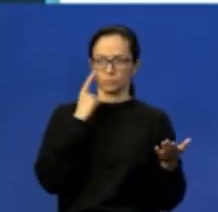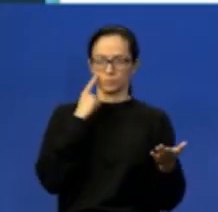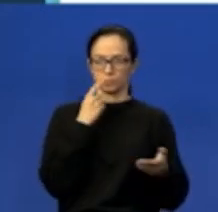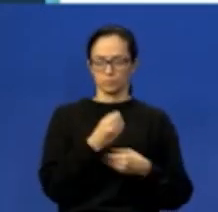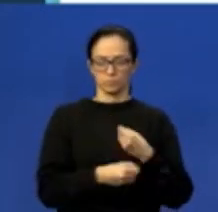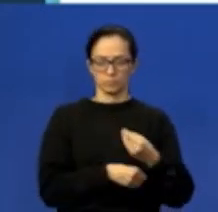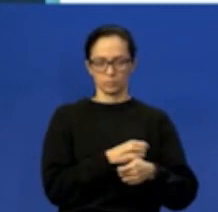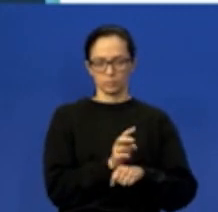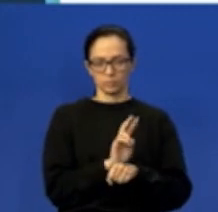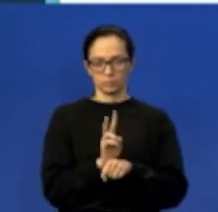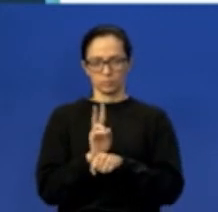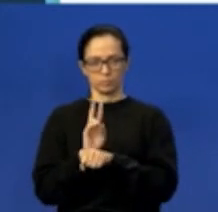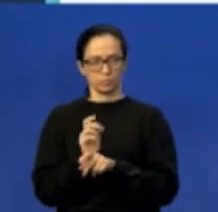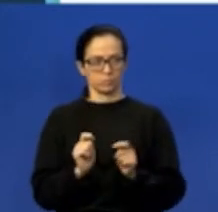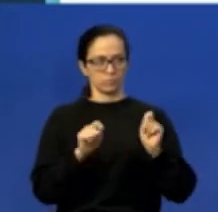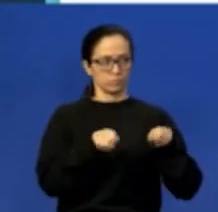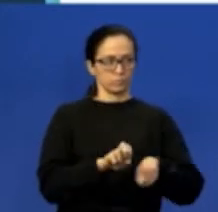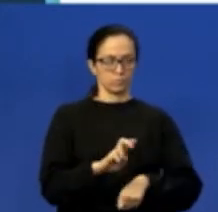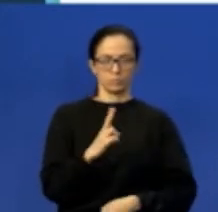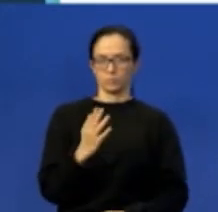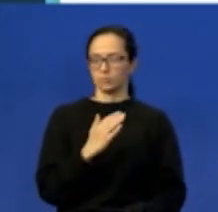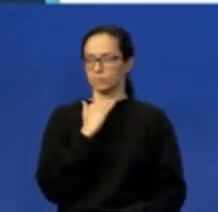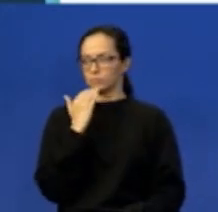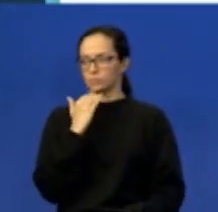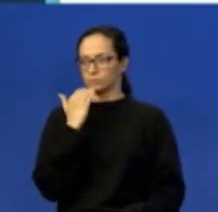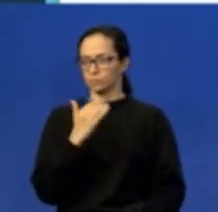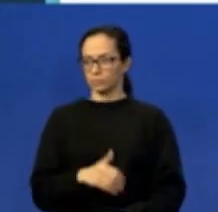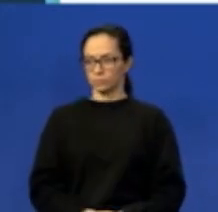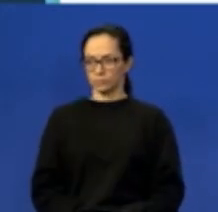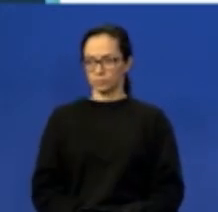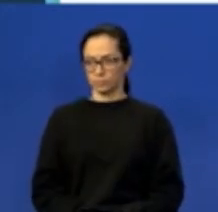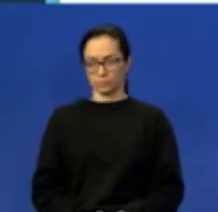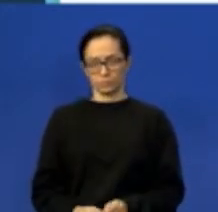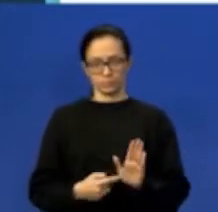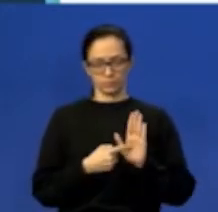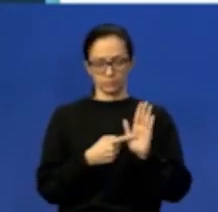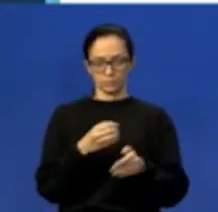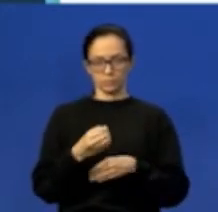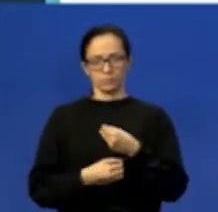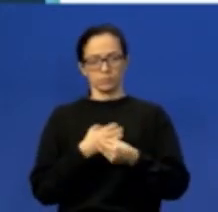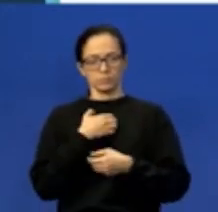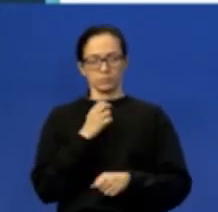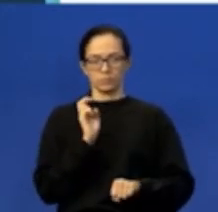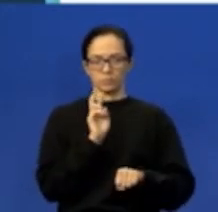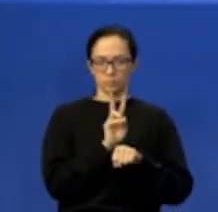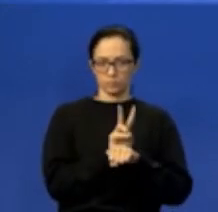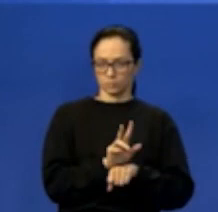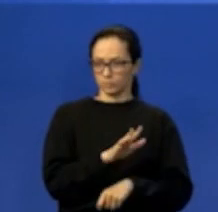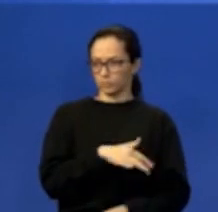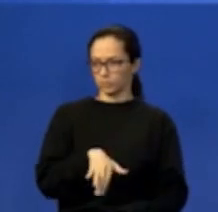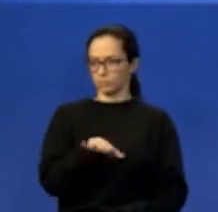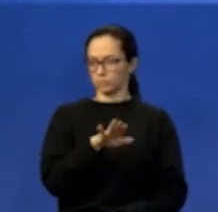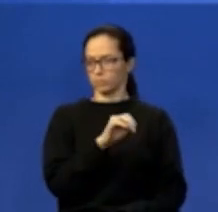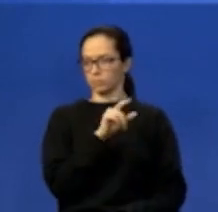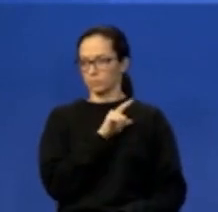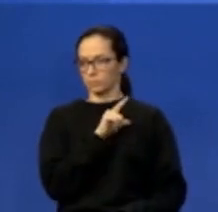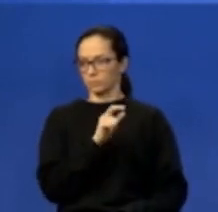ser controláveis ou não controláveis. Então, essas variáveis biológicas dizem respeito ao próprio cuidado que o indivíduo ele